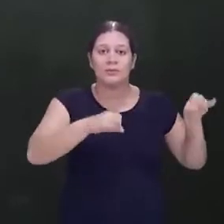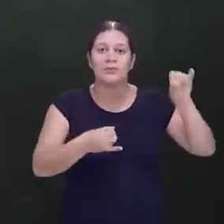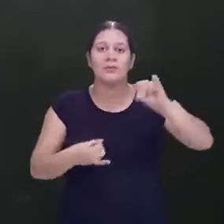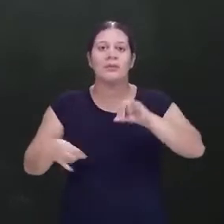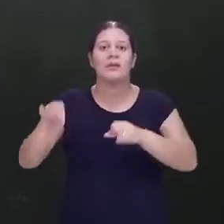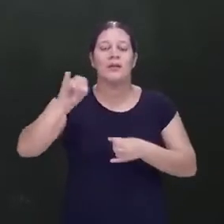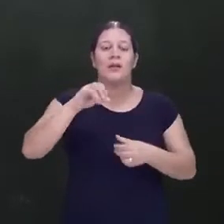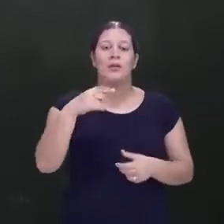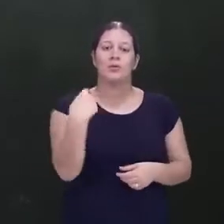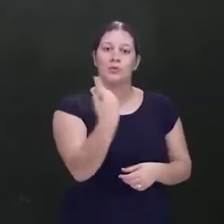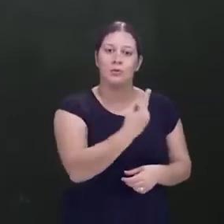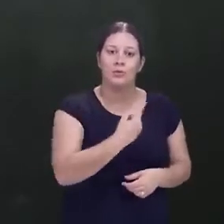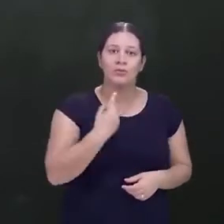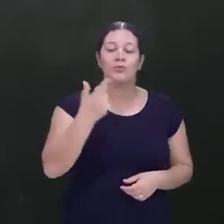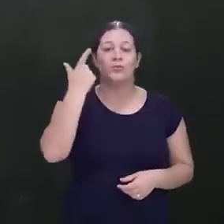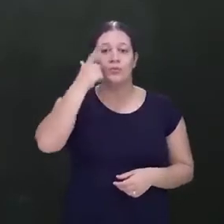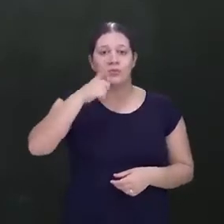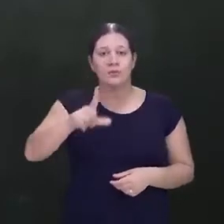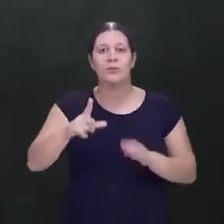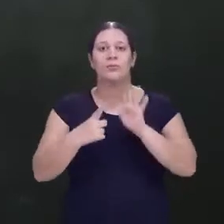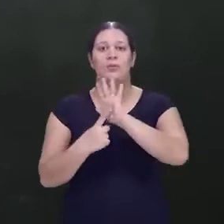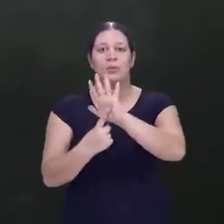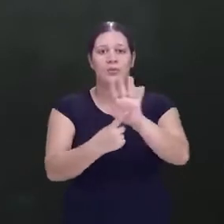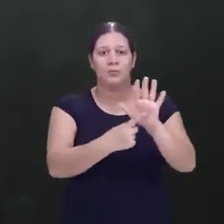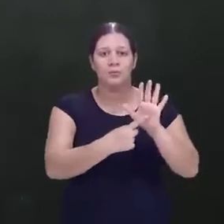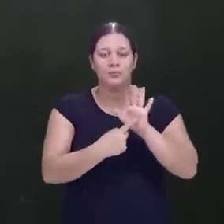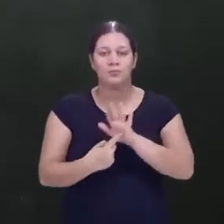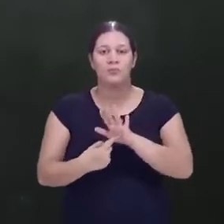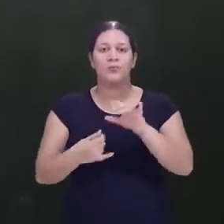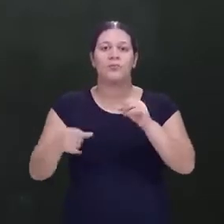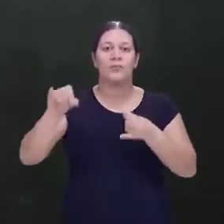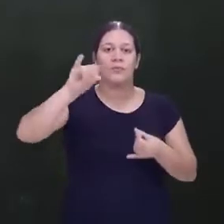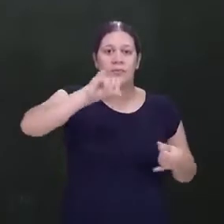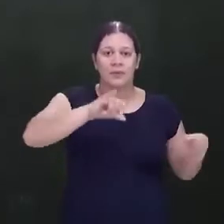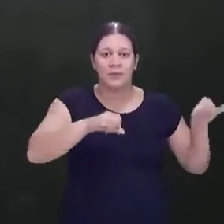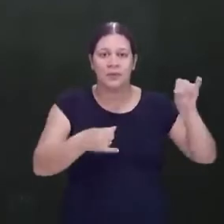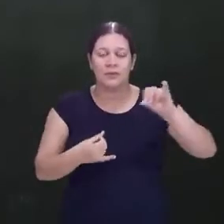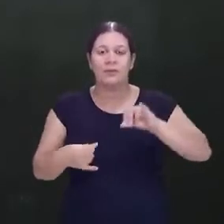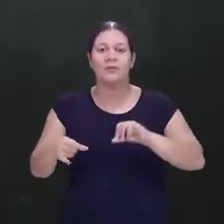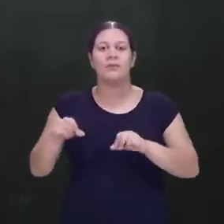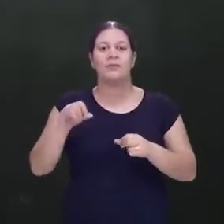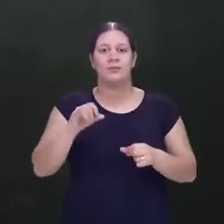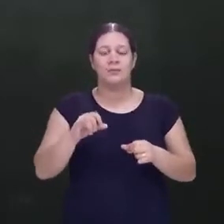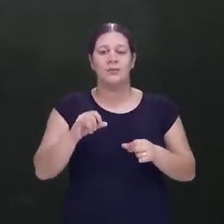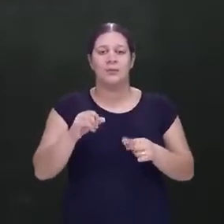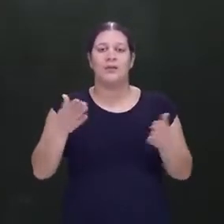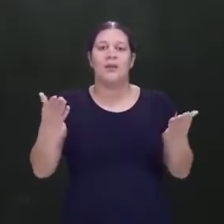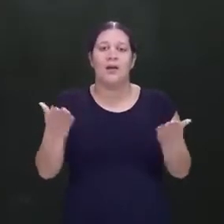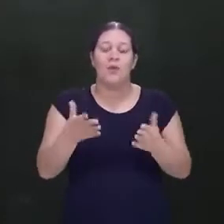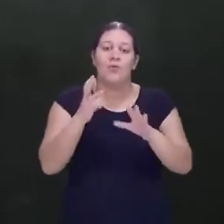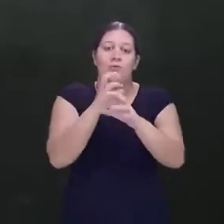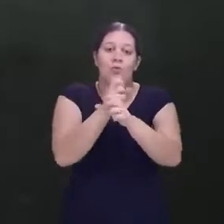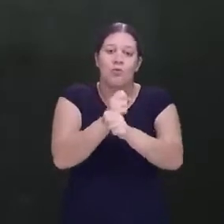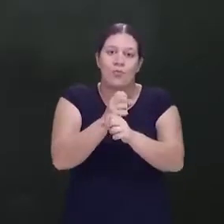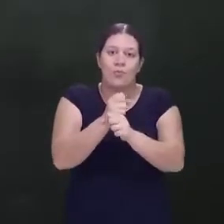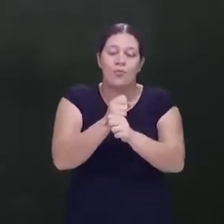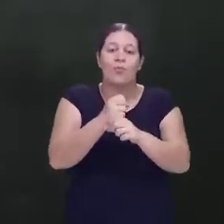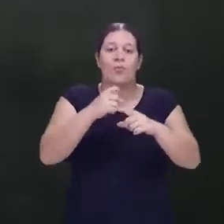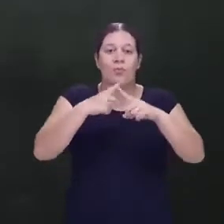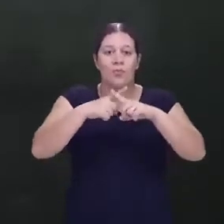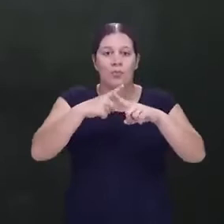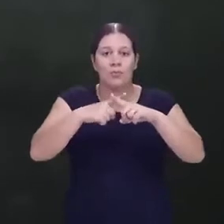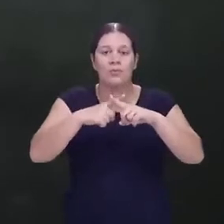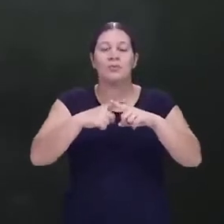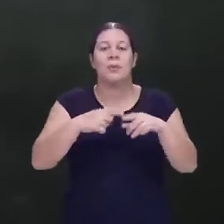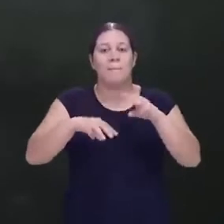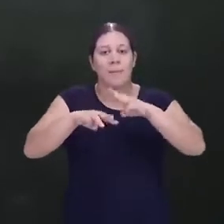consegue representar uma transformação. E essa transformação, ela é representada por uma equação química. Assim,